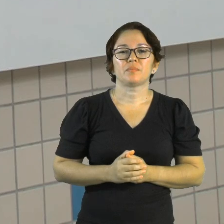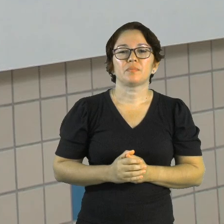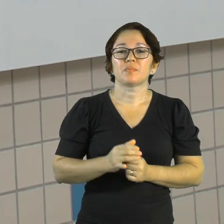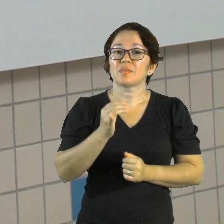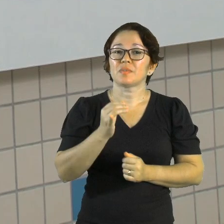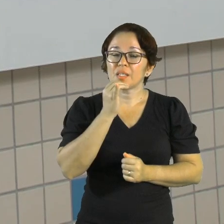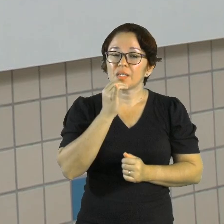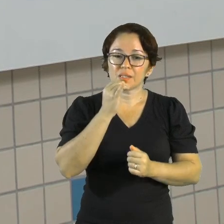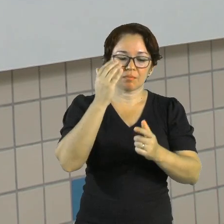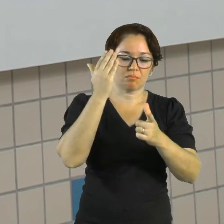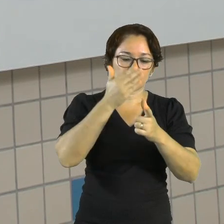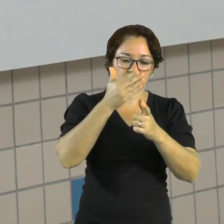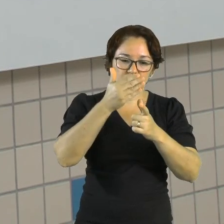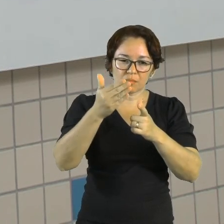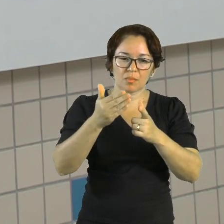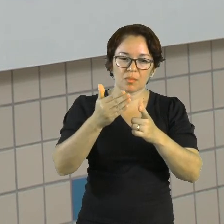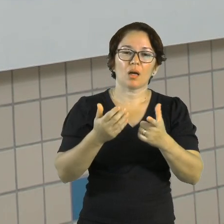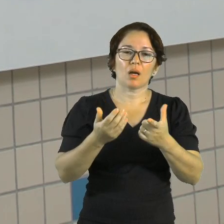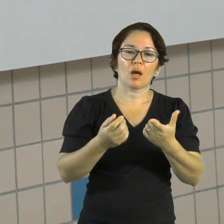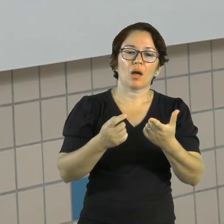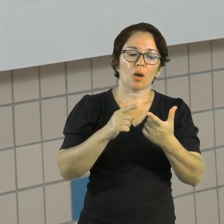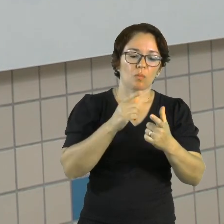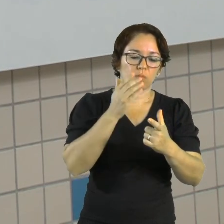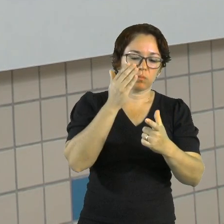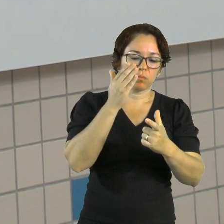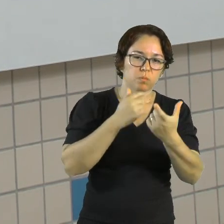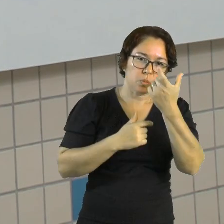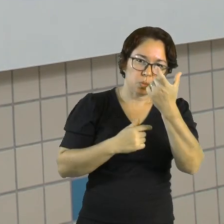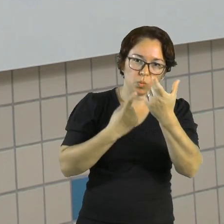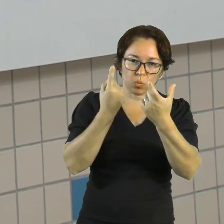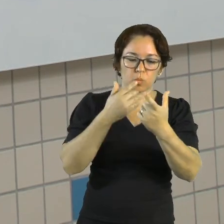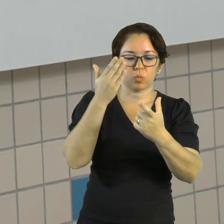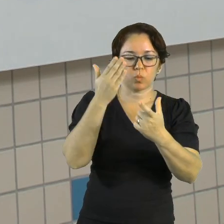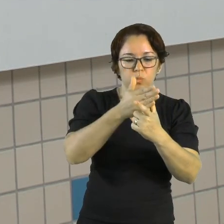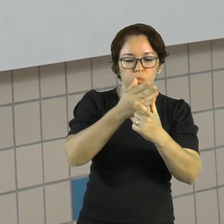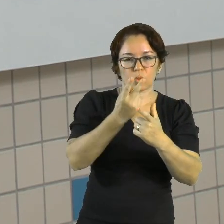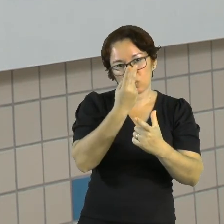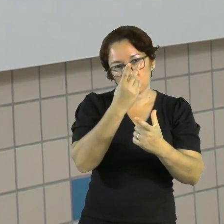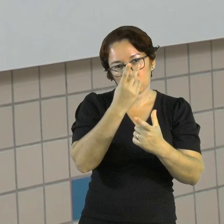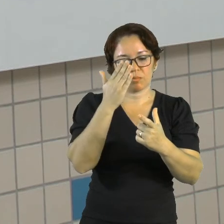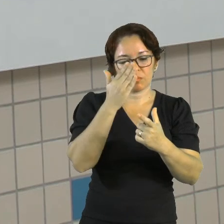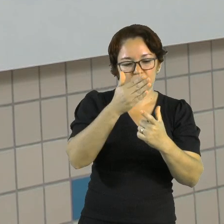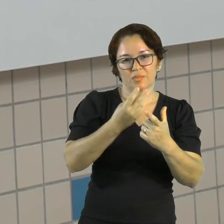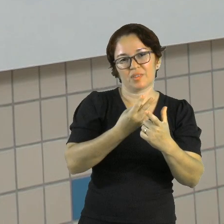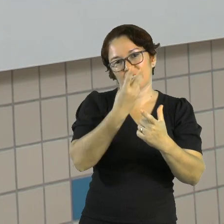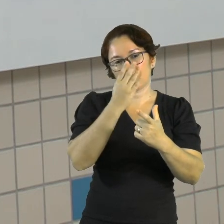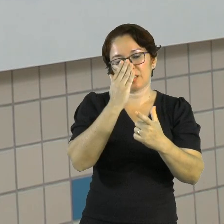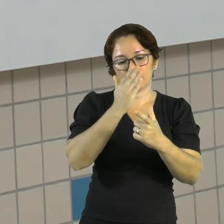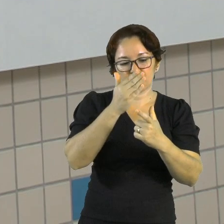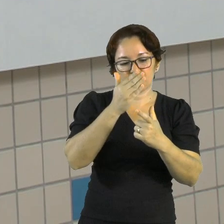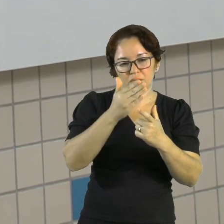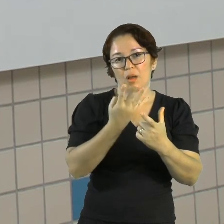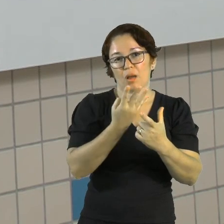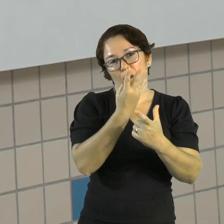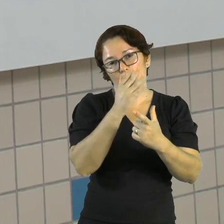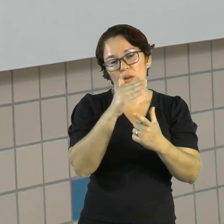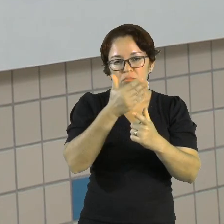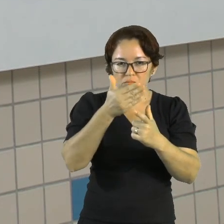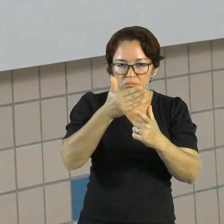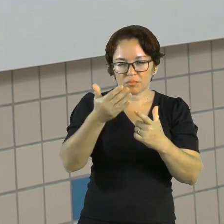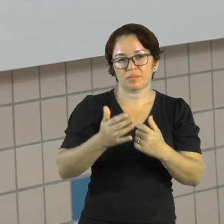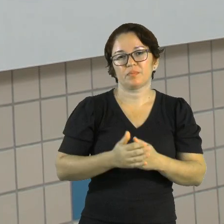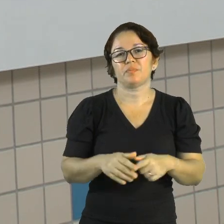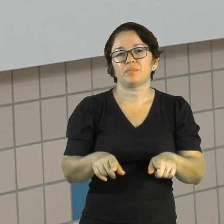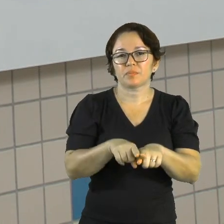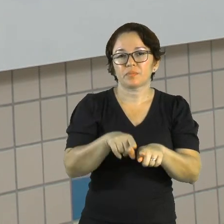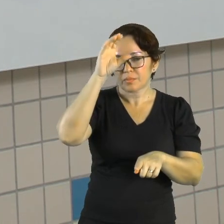de sílaba, monossílaba, dissílaba, trissílaba e polissílaba. Vimos também a classificação quanto